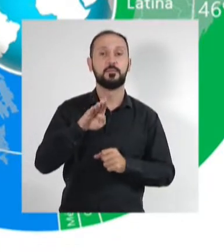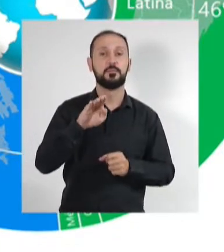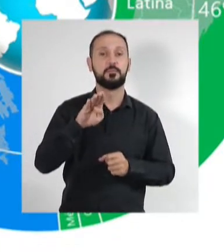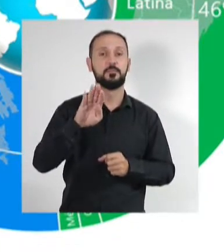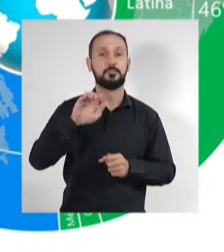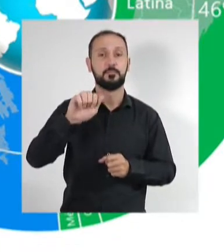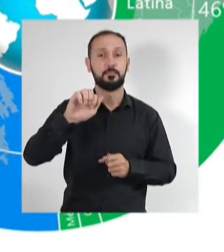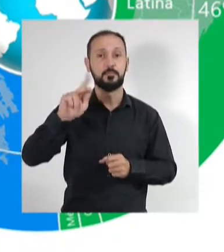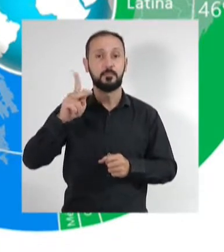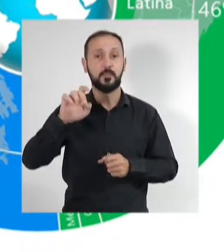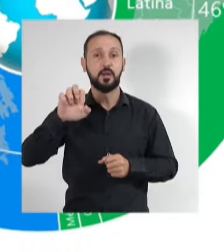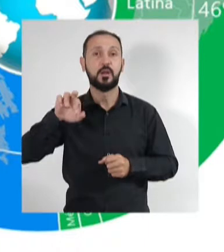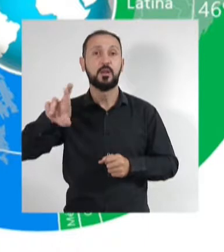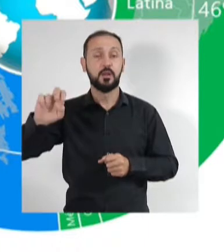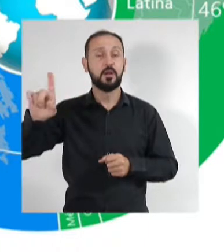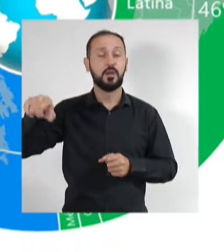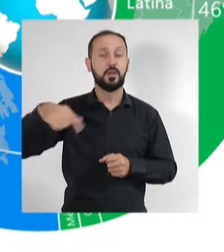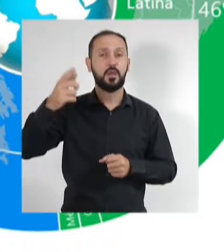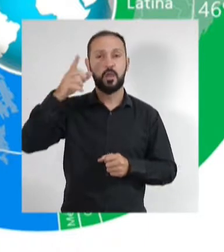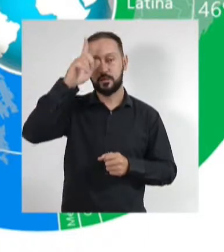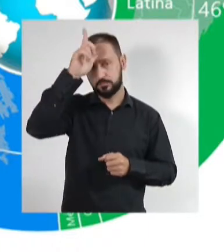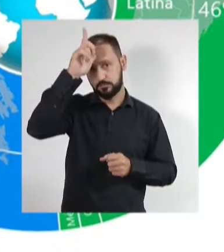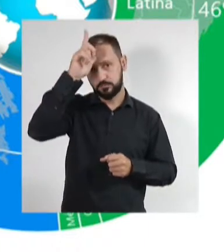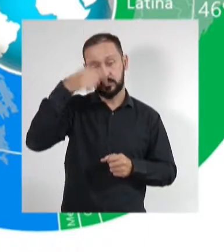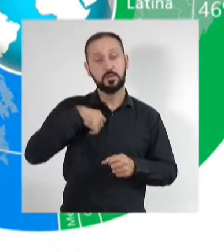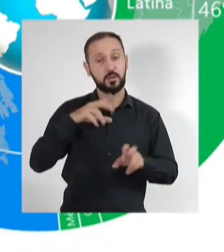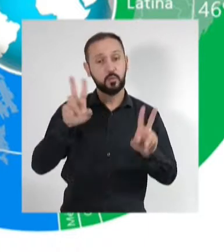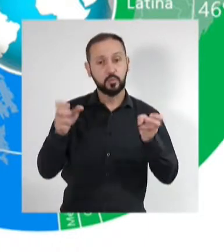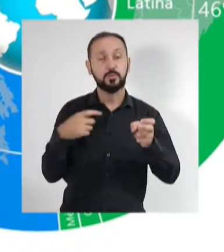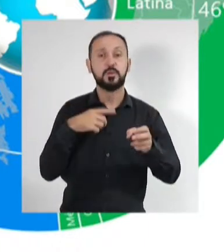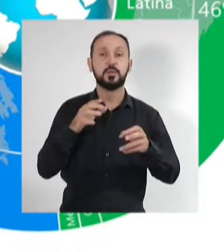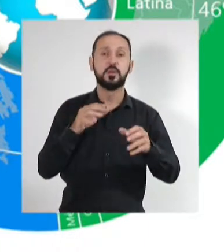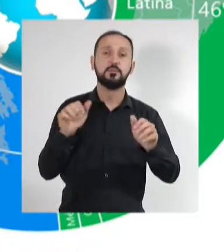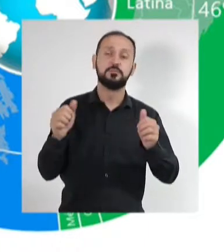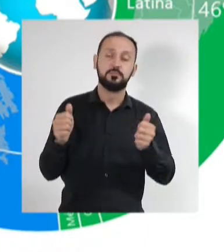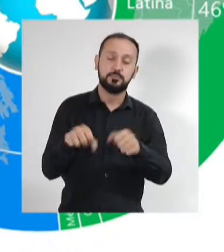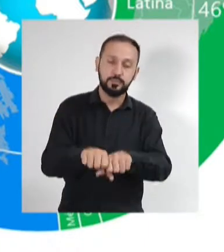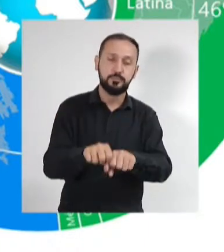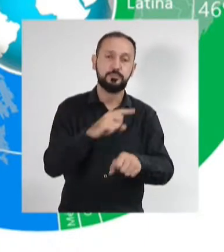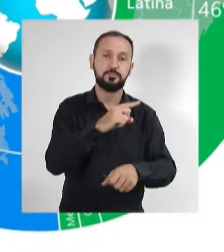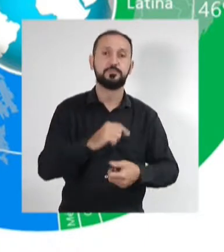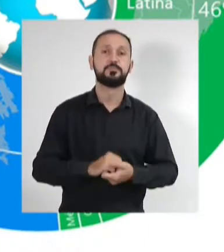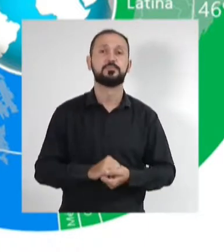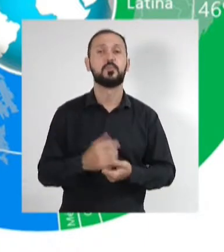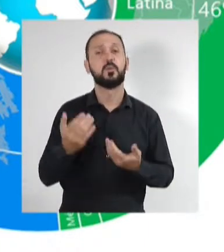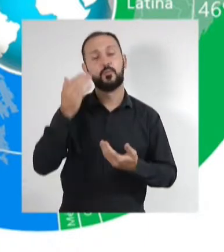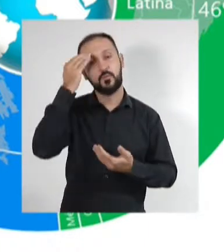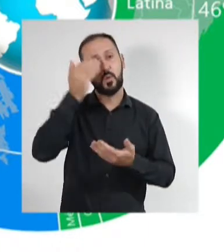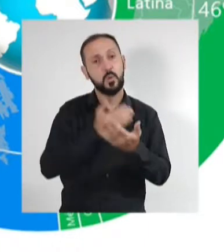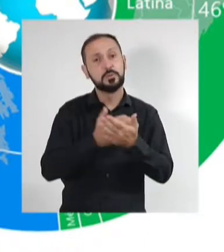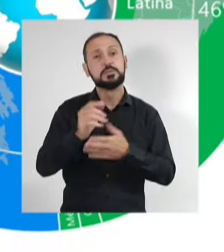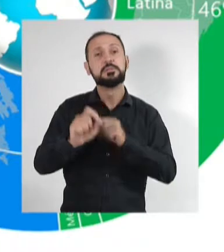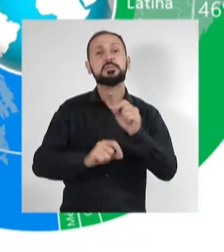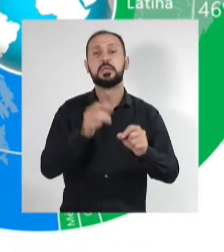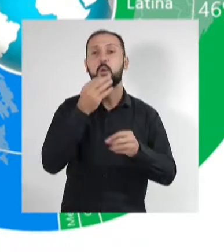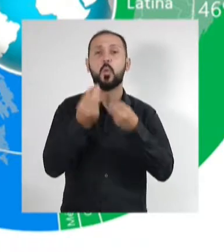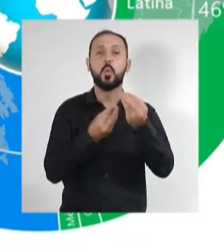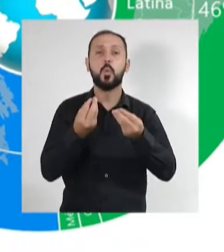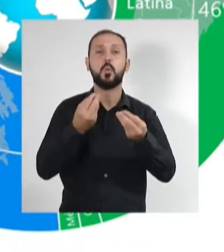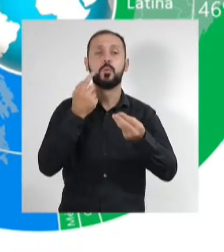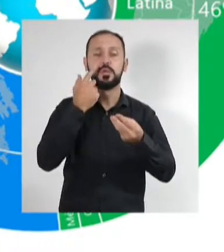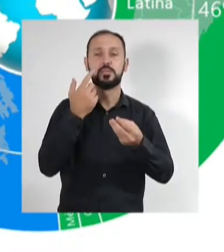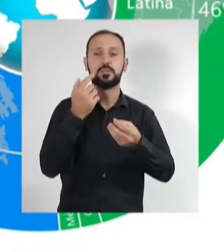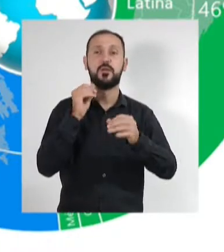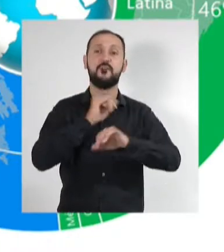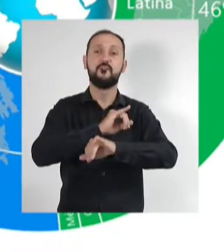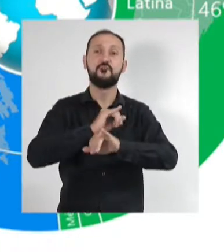é uma empresa alemã e que tem seu braço de agricultura digital, que é a The Climate Corporation. E a gente vai entender um pouquinho como o ecossistema